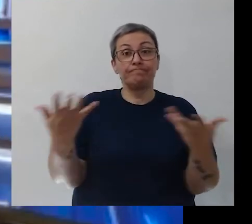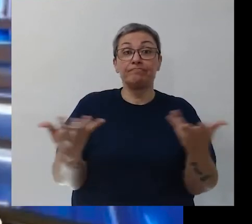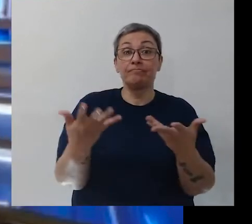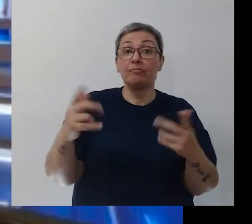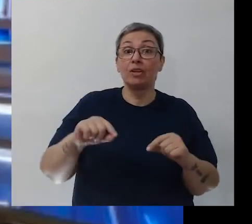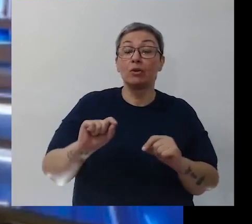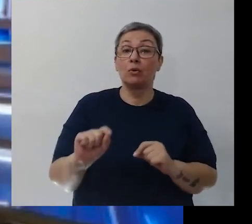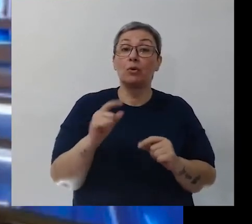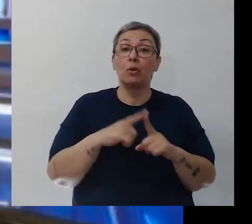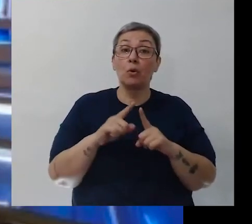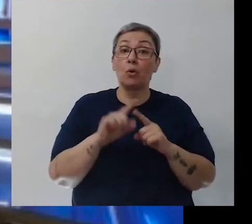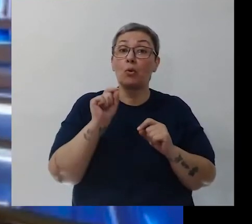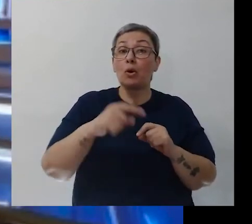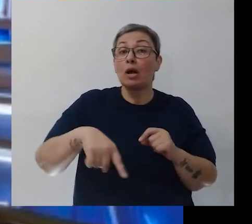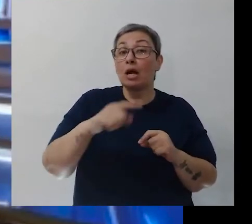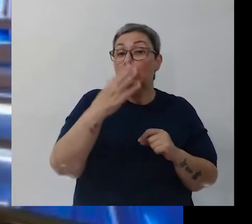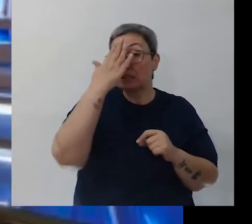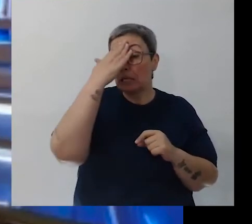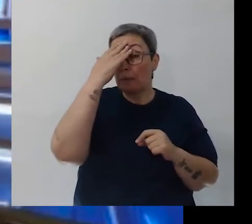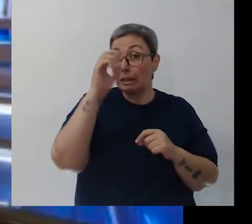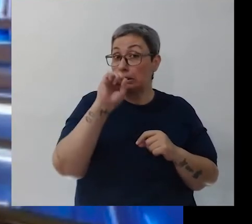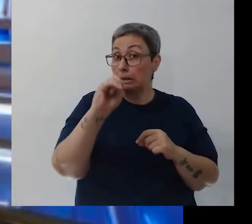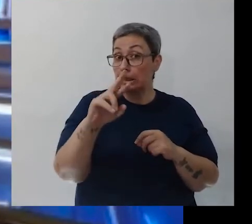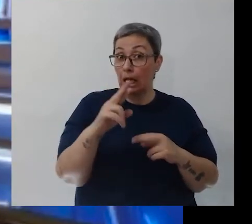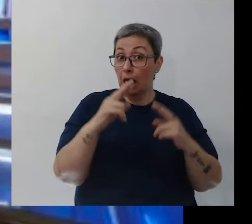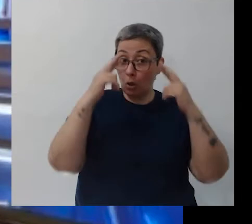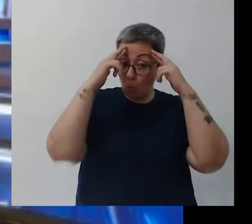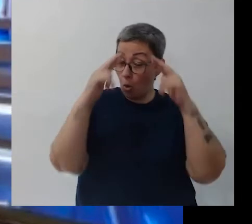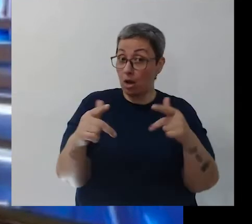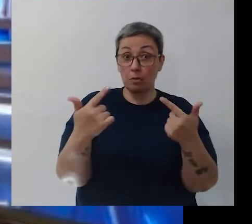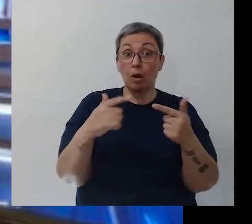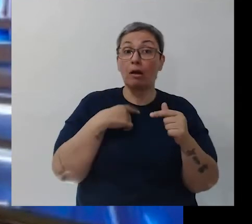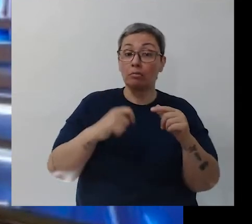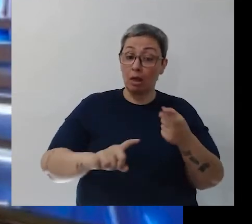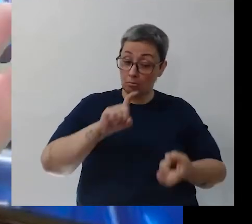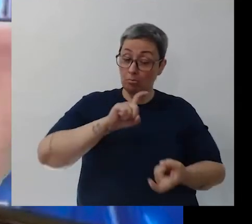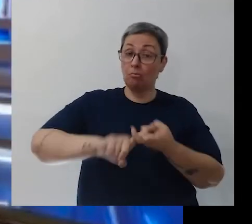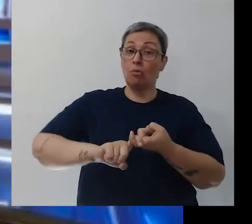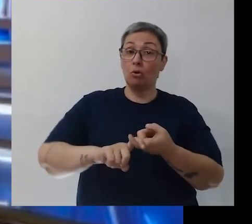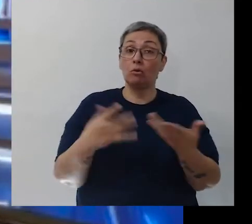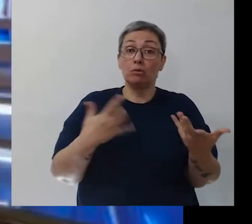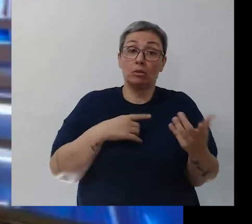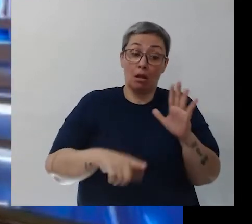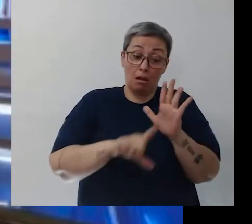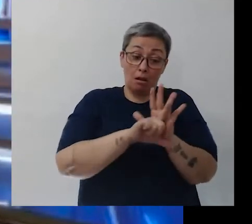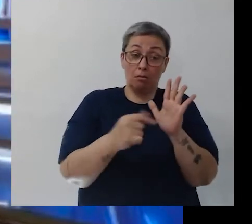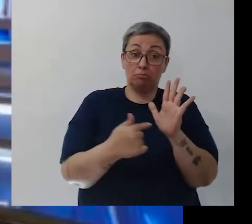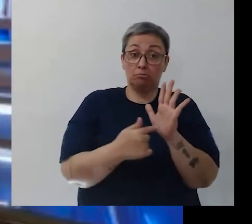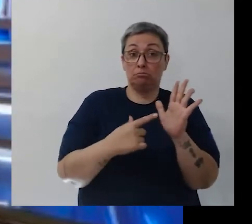e temos que saber que quando não respeitamos, nós sofremos punições, né? O que a lei determina, né?